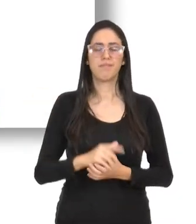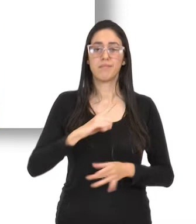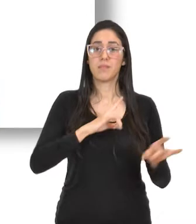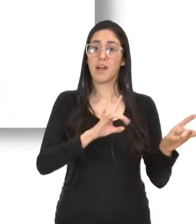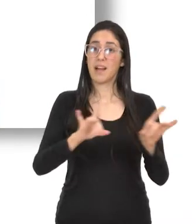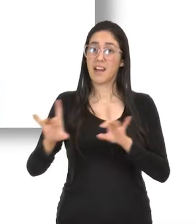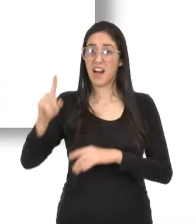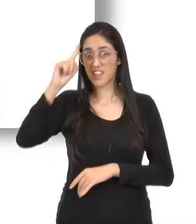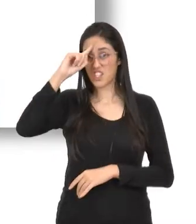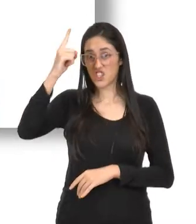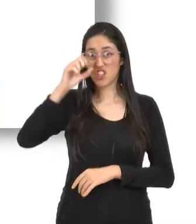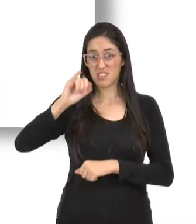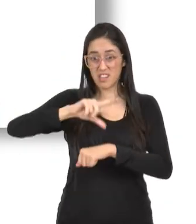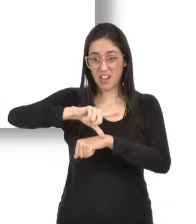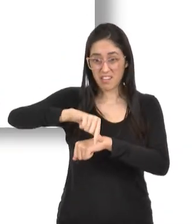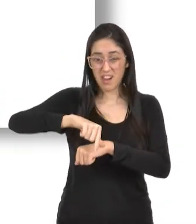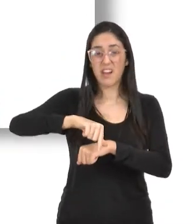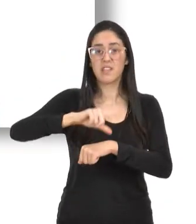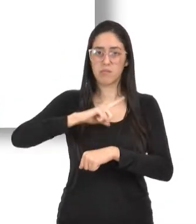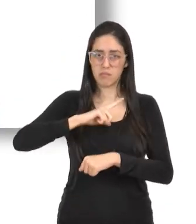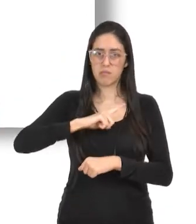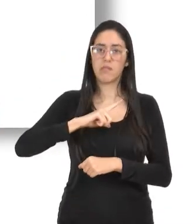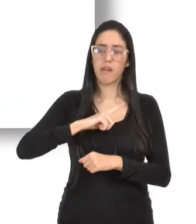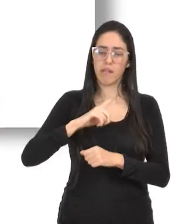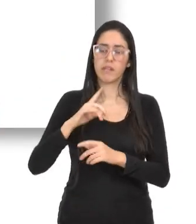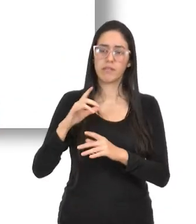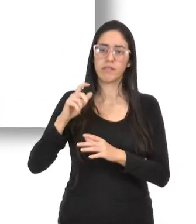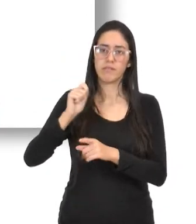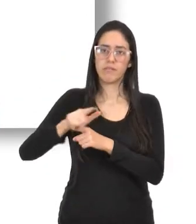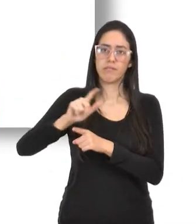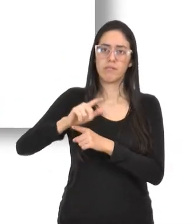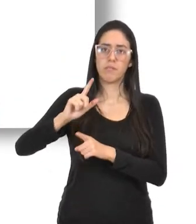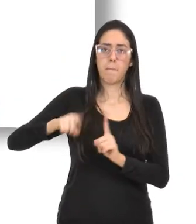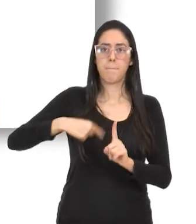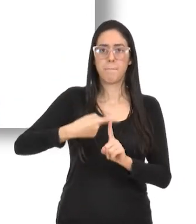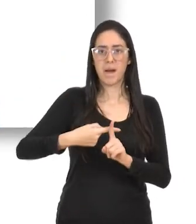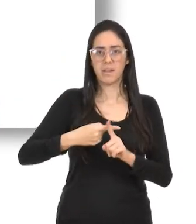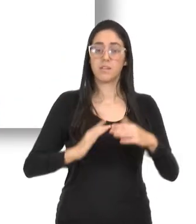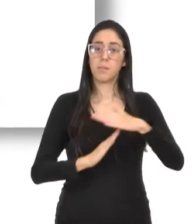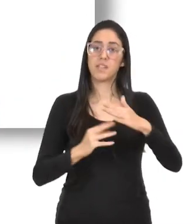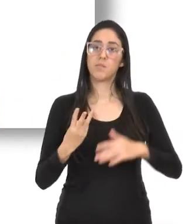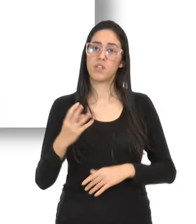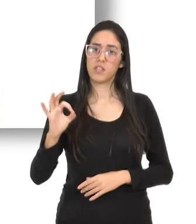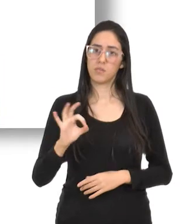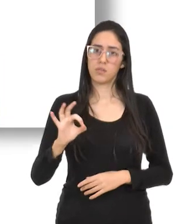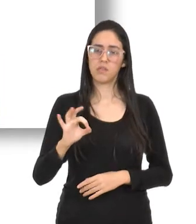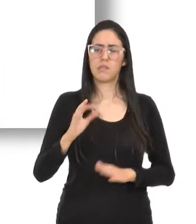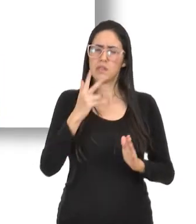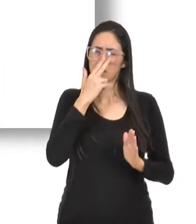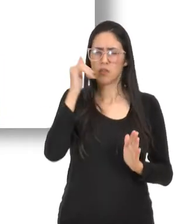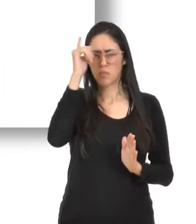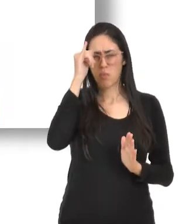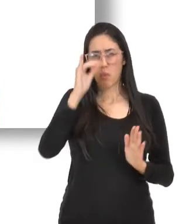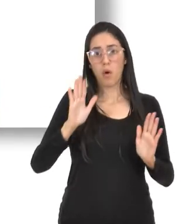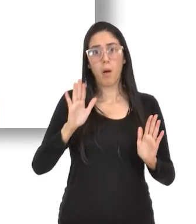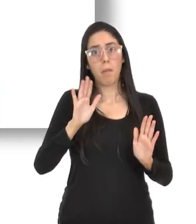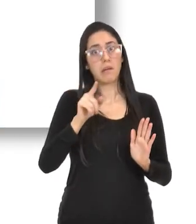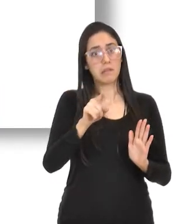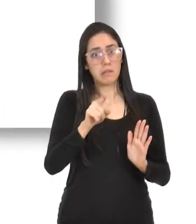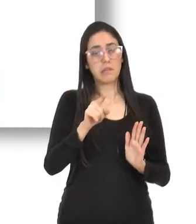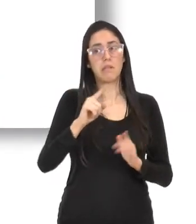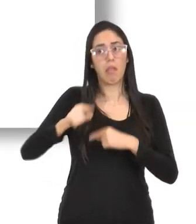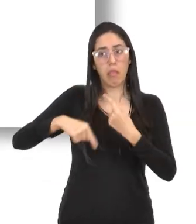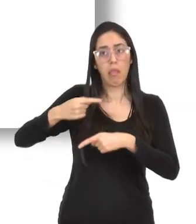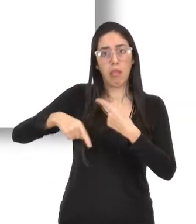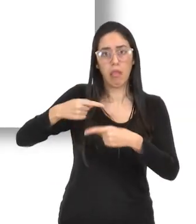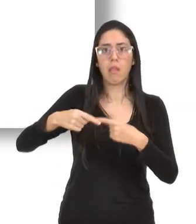0,0082% por dia de atraso, limitado a 3%. Parece pouco, né? Mas lembre-se que de pouco em pouco se